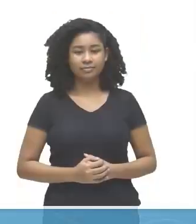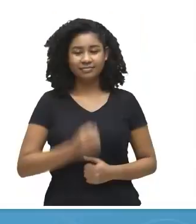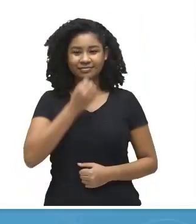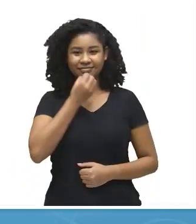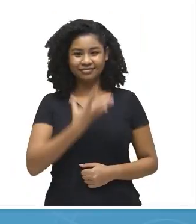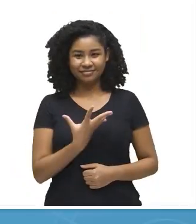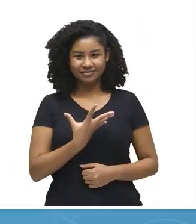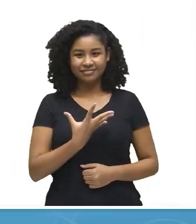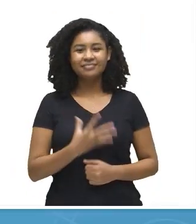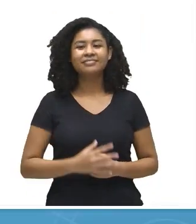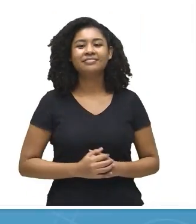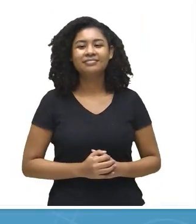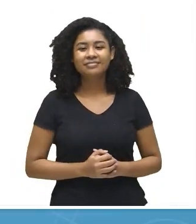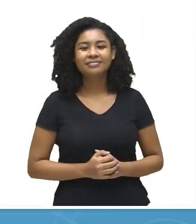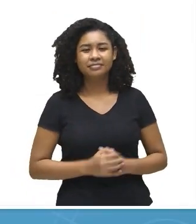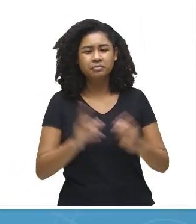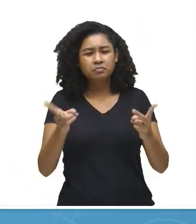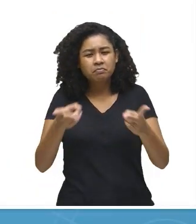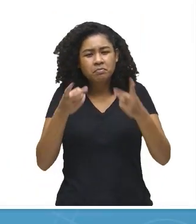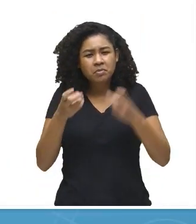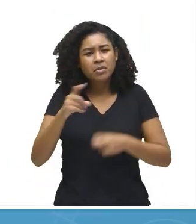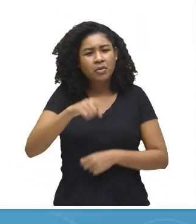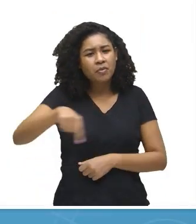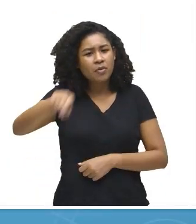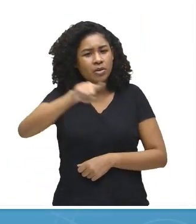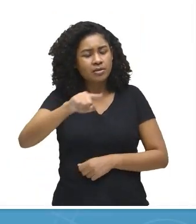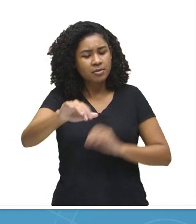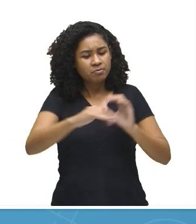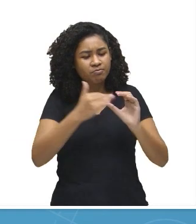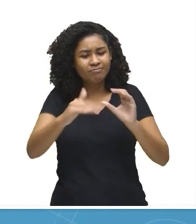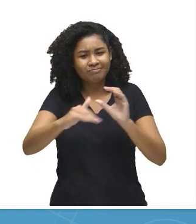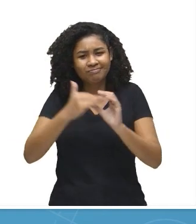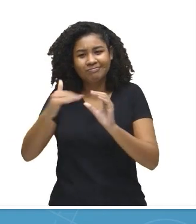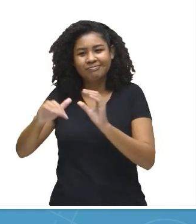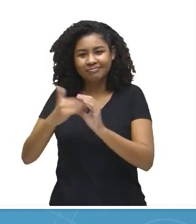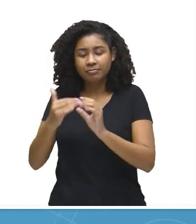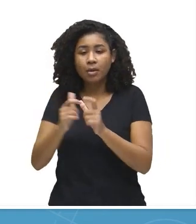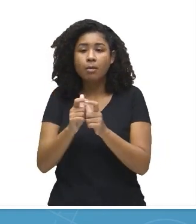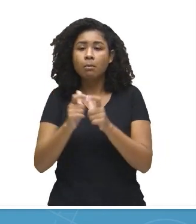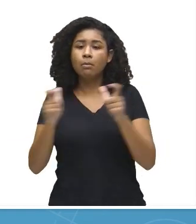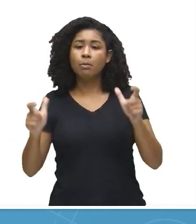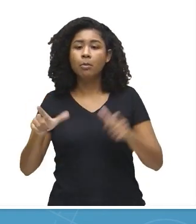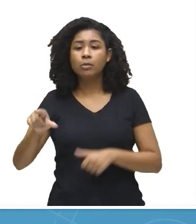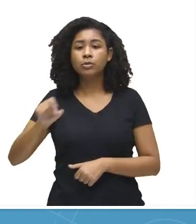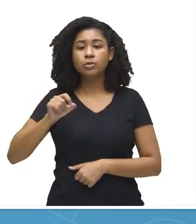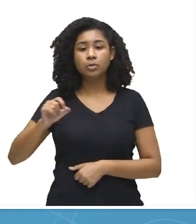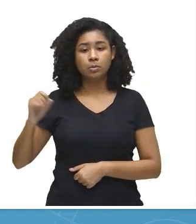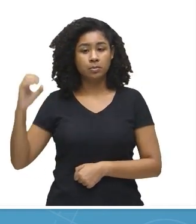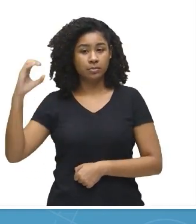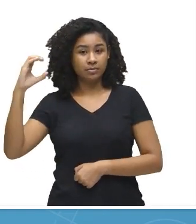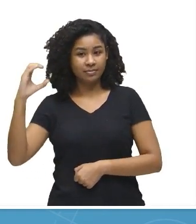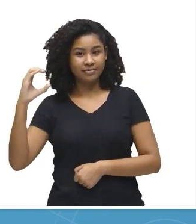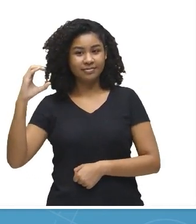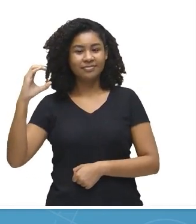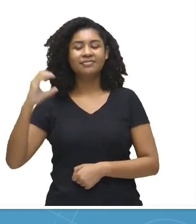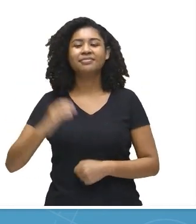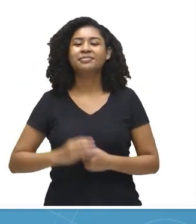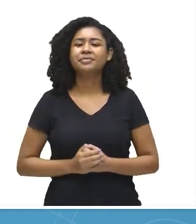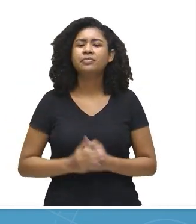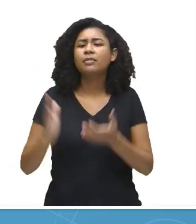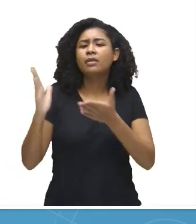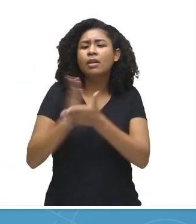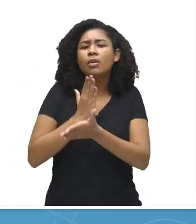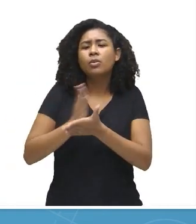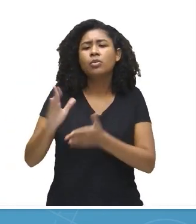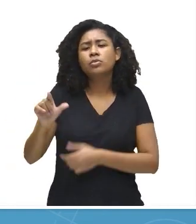Muito bem, turmas. Estou vendo aqui no chat que vocês responderam. A maioria respondeu a letra C. Alguns responderam